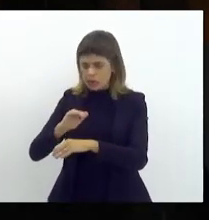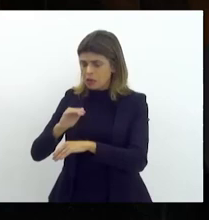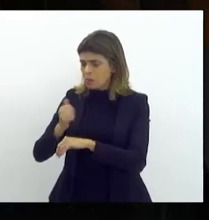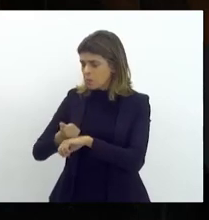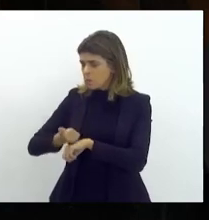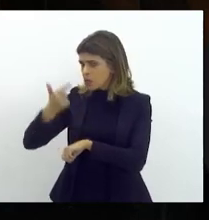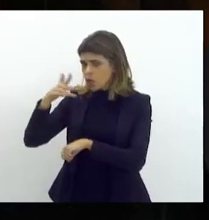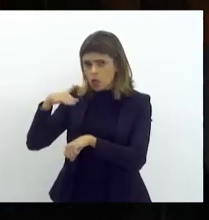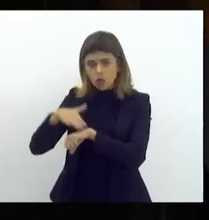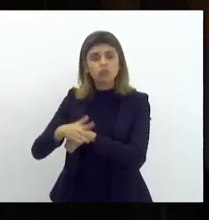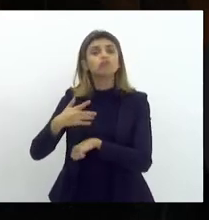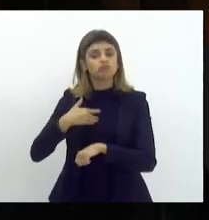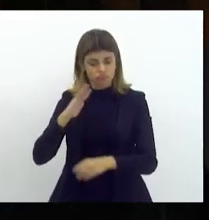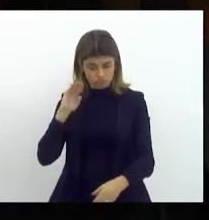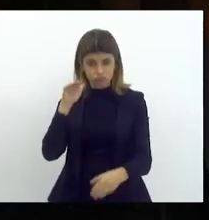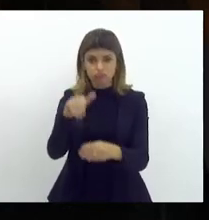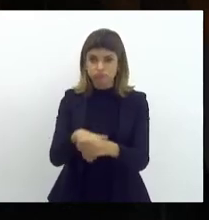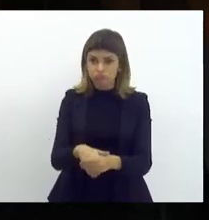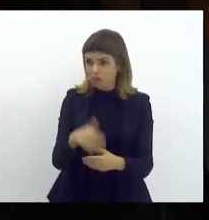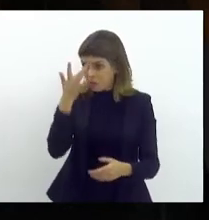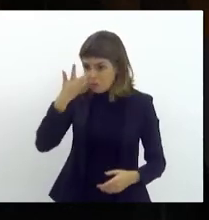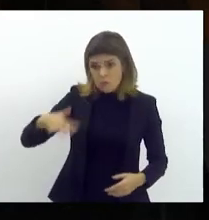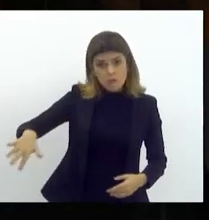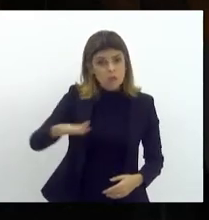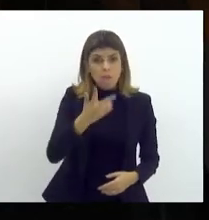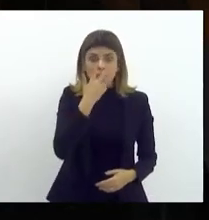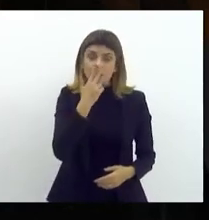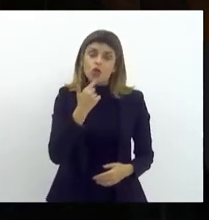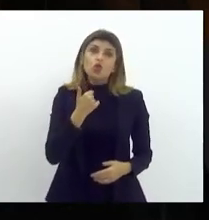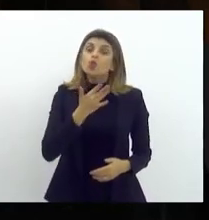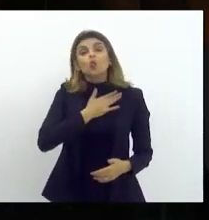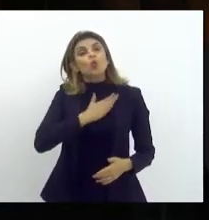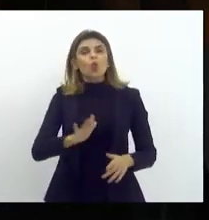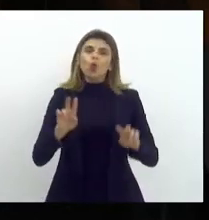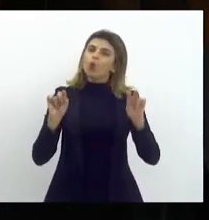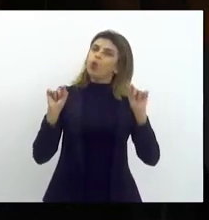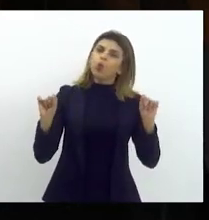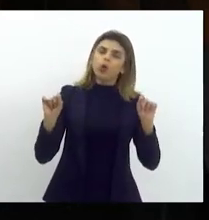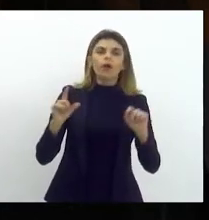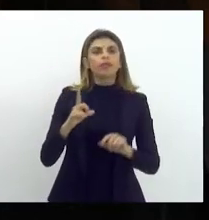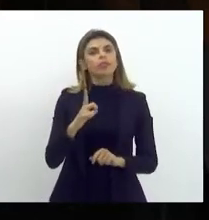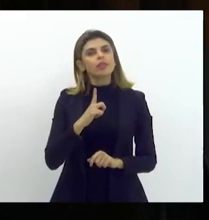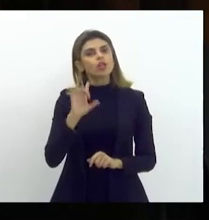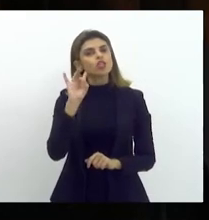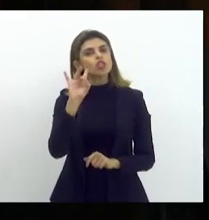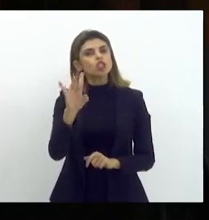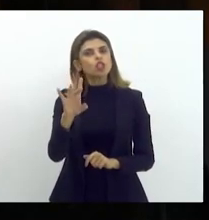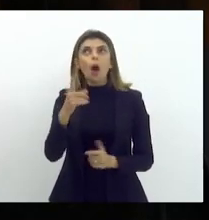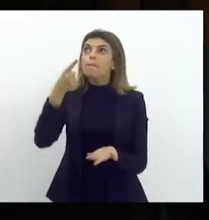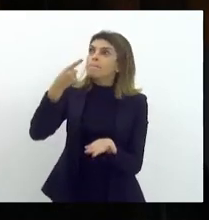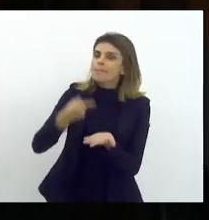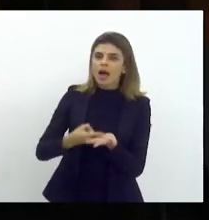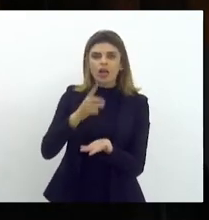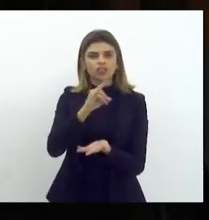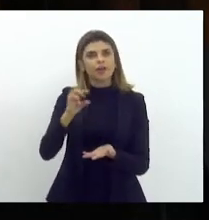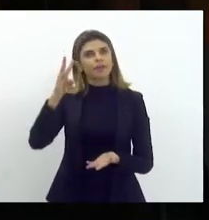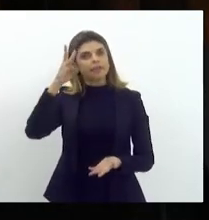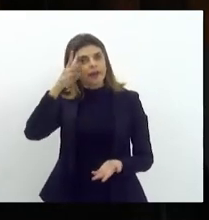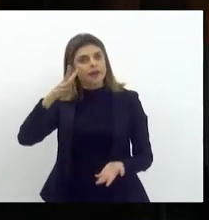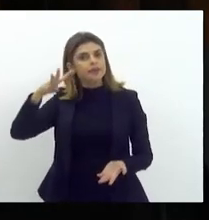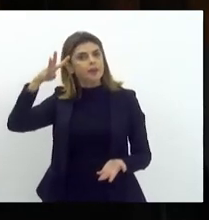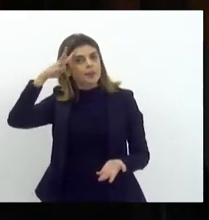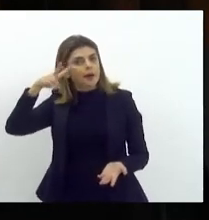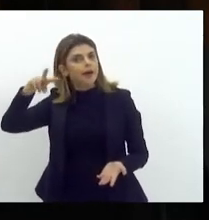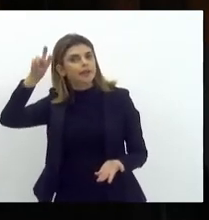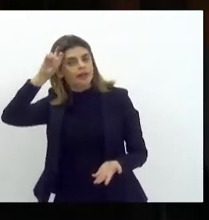isso já não gosto que tenhamos só ordem do dia terça quarta e